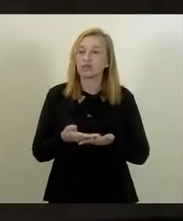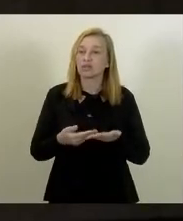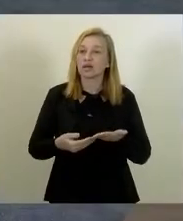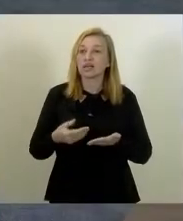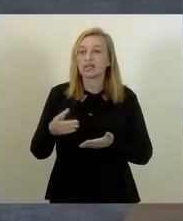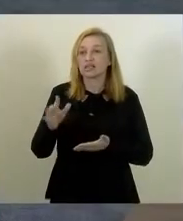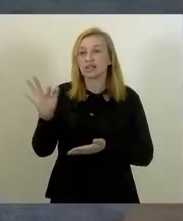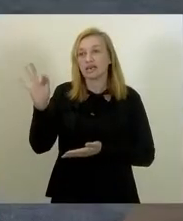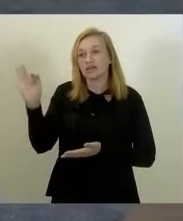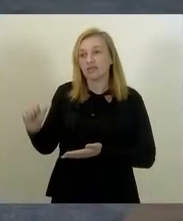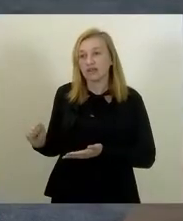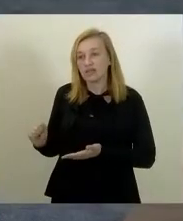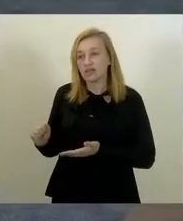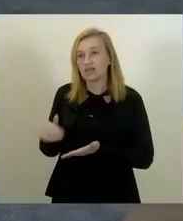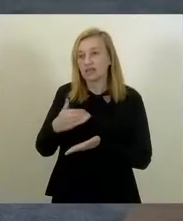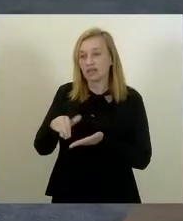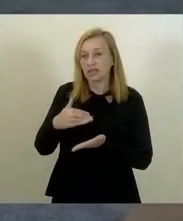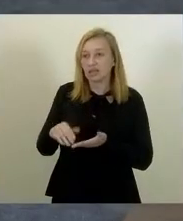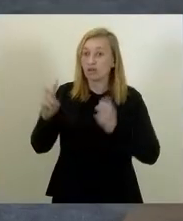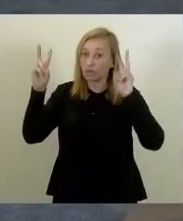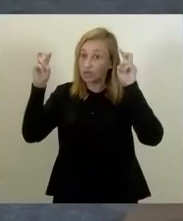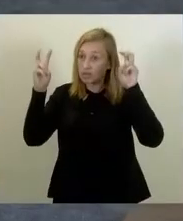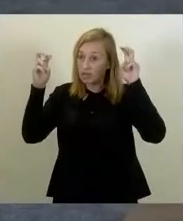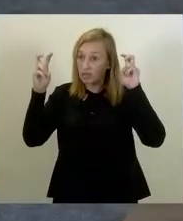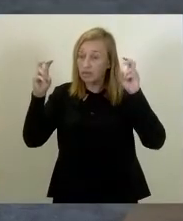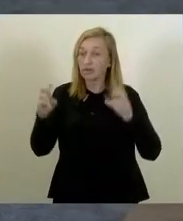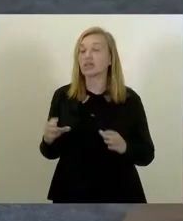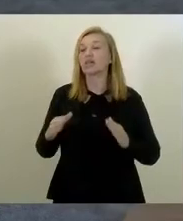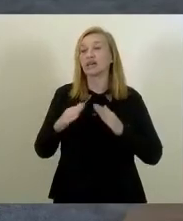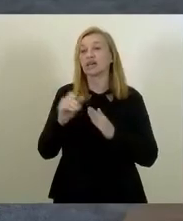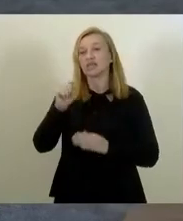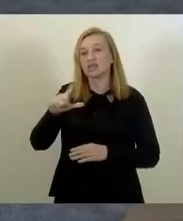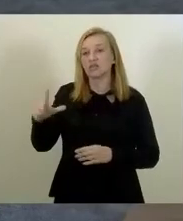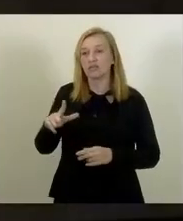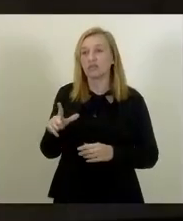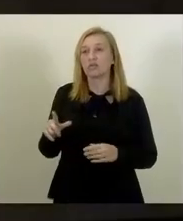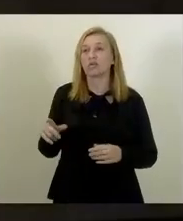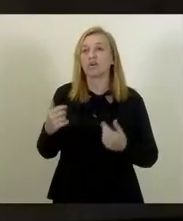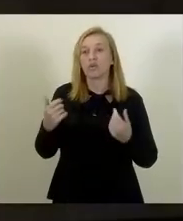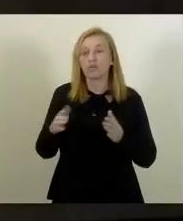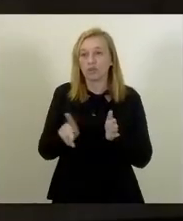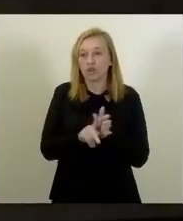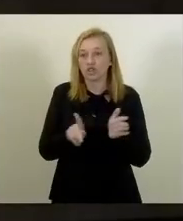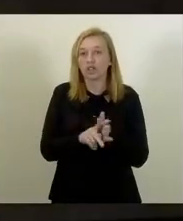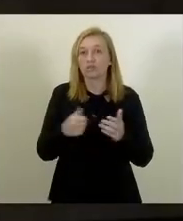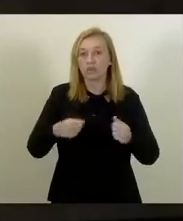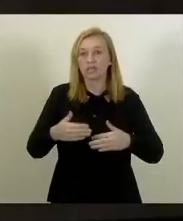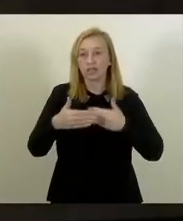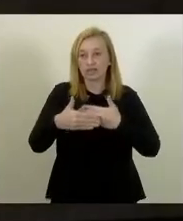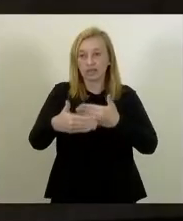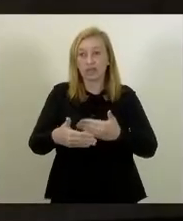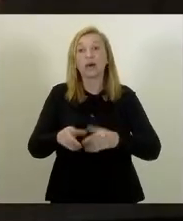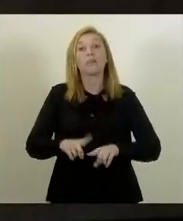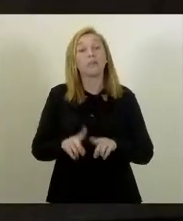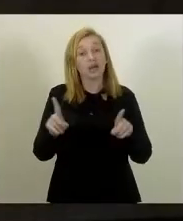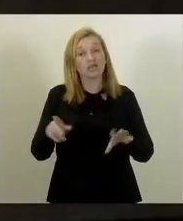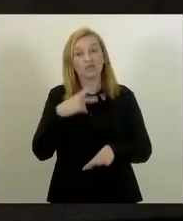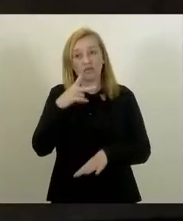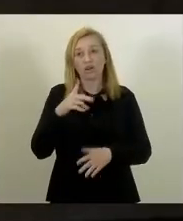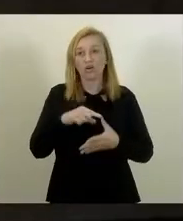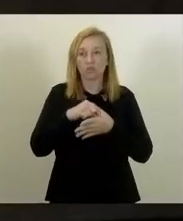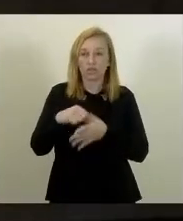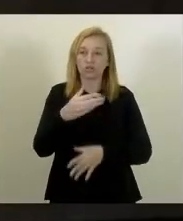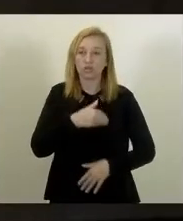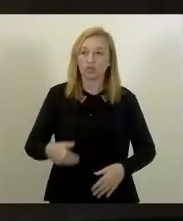na Casa Civil com este tema, e eu quero alongar não só ela, porque o projeto precisa avançar. Mas aí falo como líder do